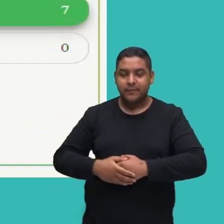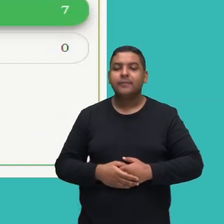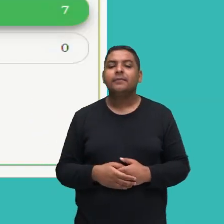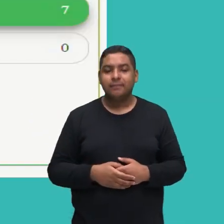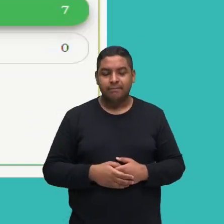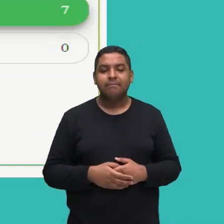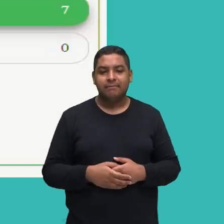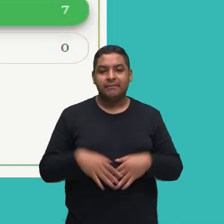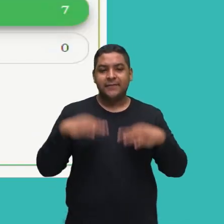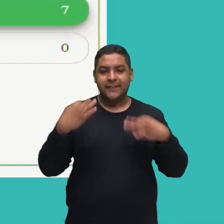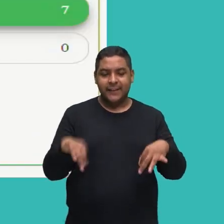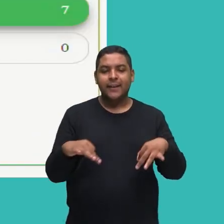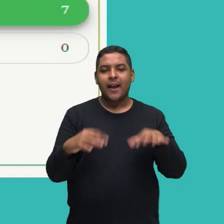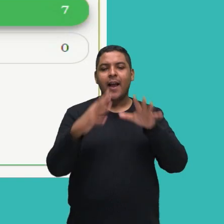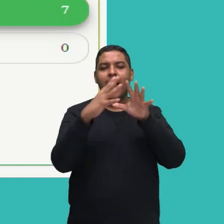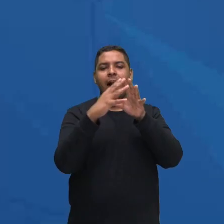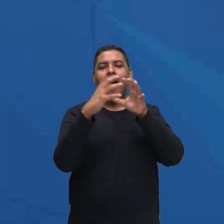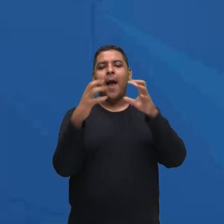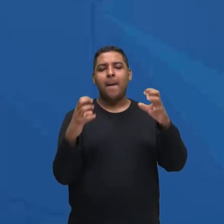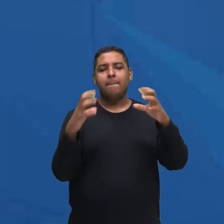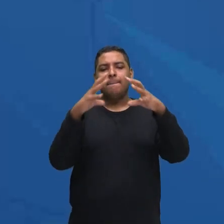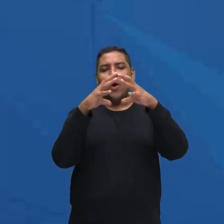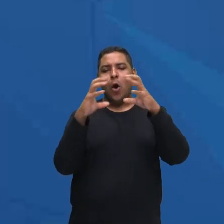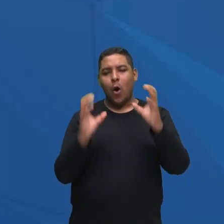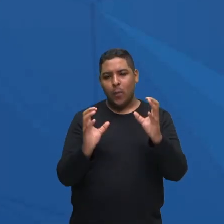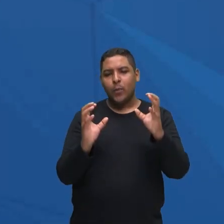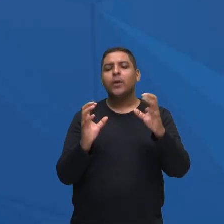Resposta correta é, olha só,